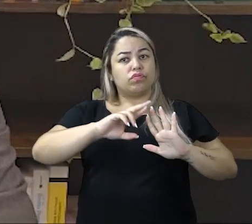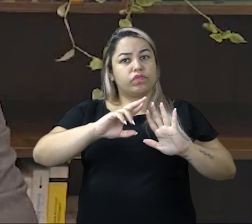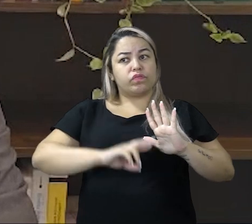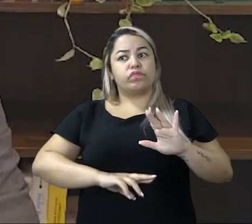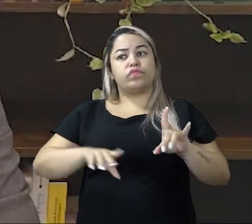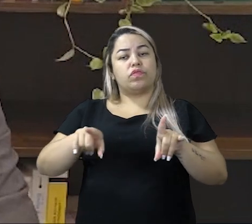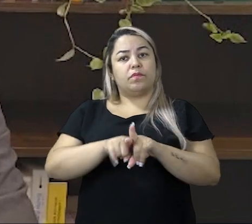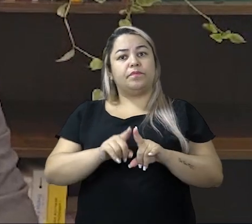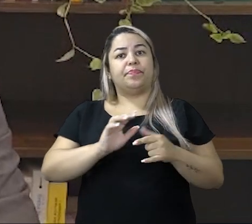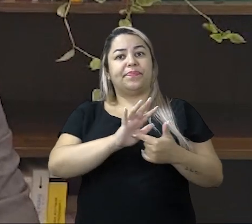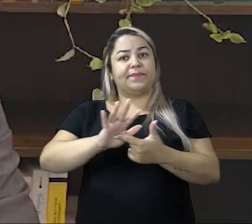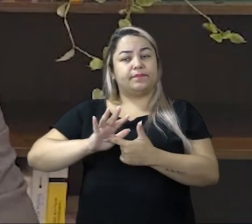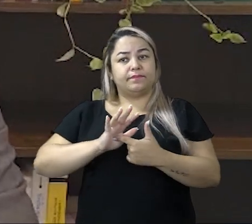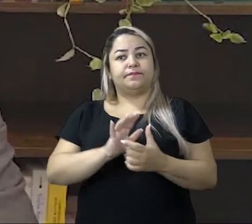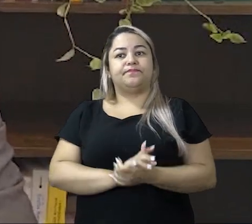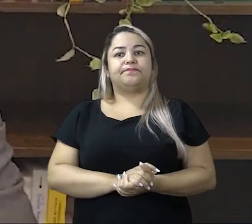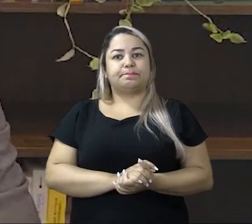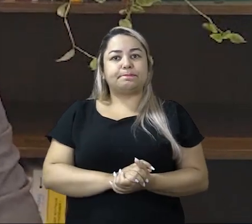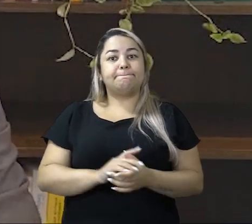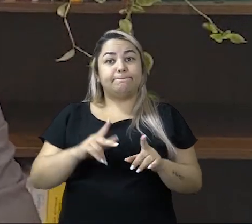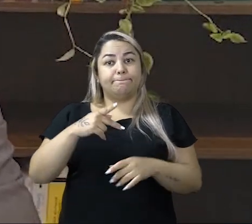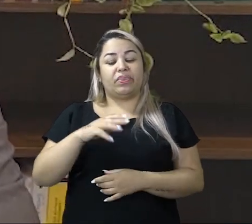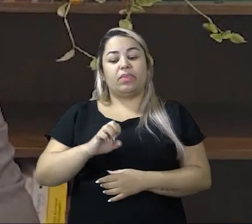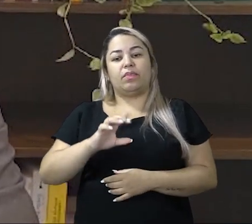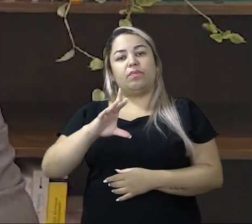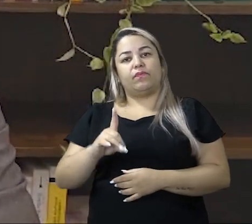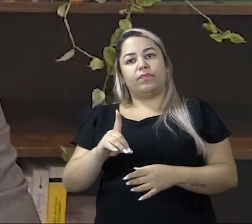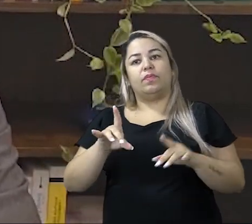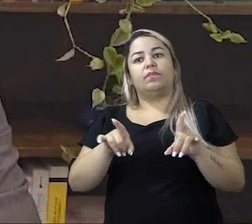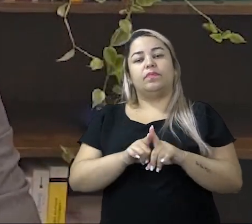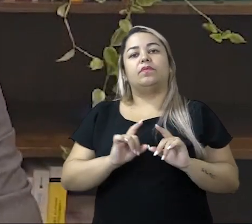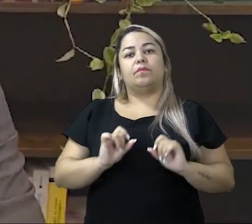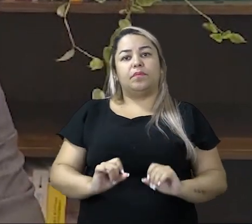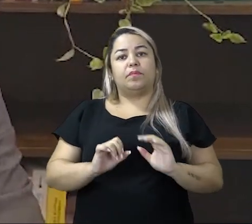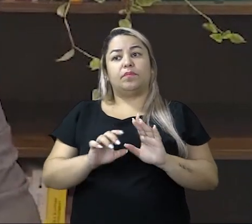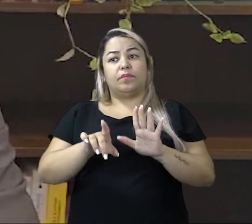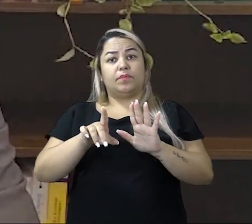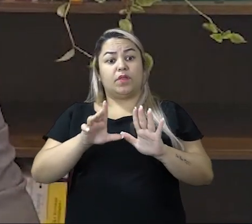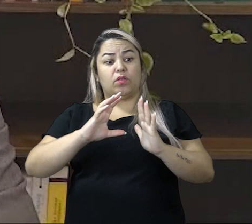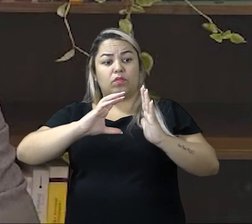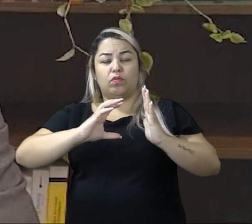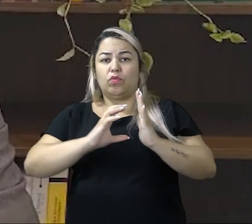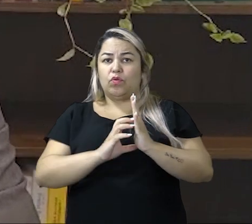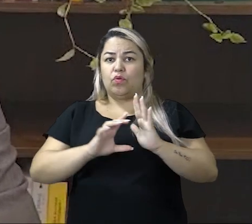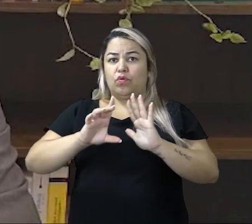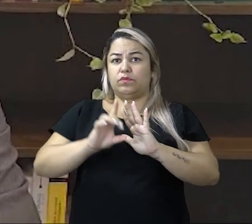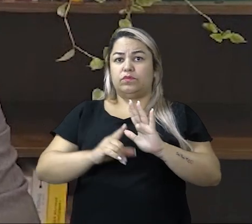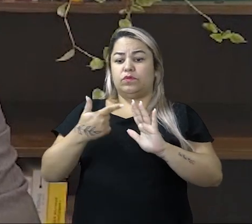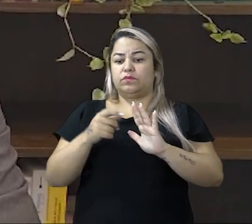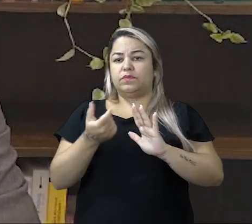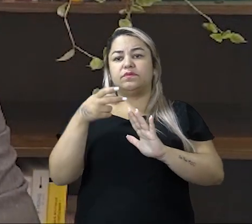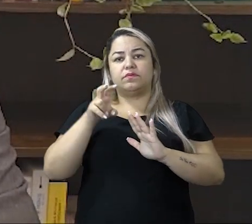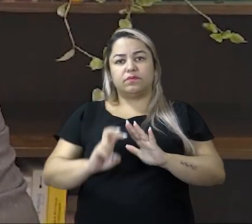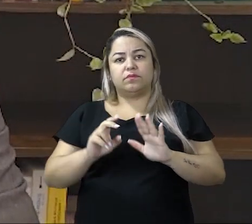por um regulamento específico que é editado a cada edição do PED, que vai ser ainda editado pelo Diretório Nacional neste